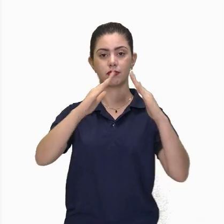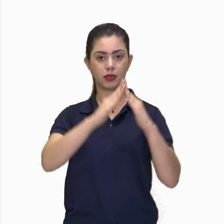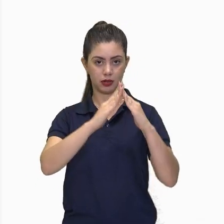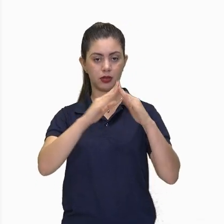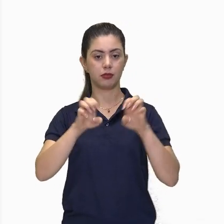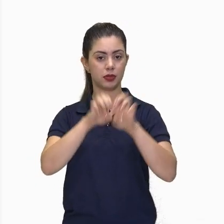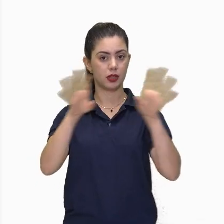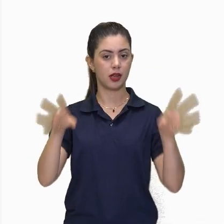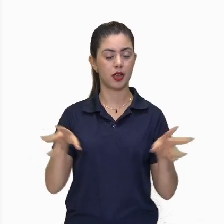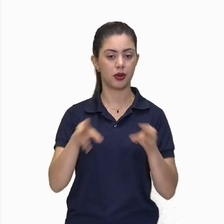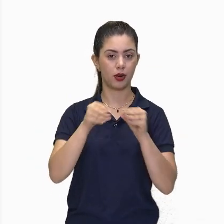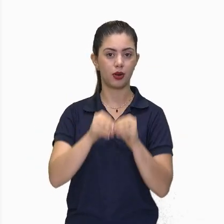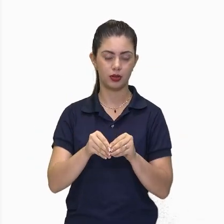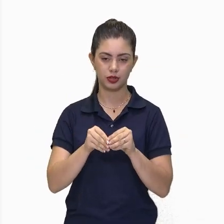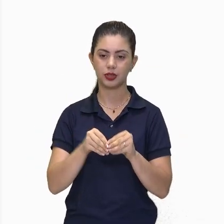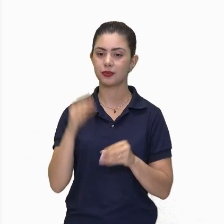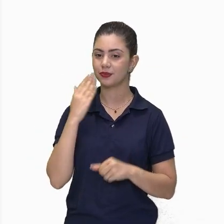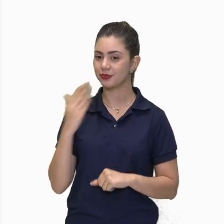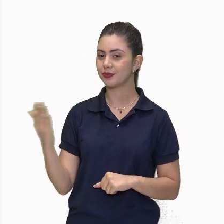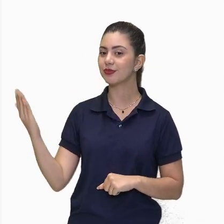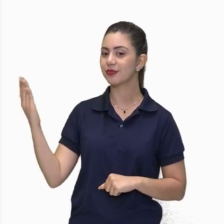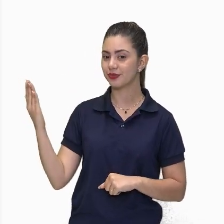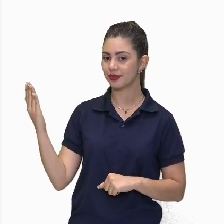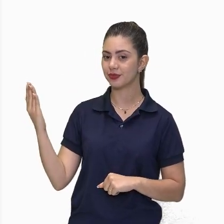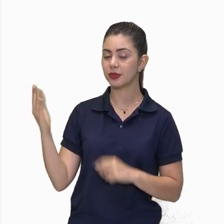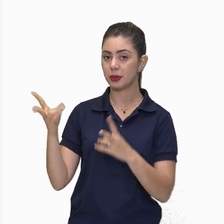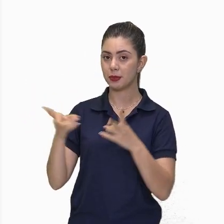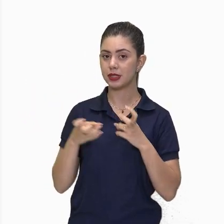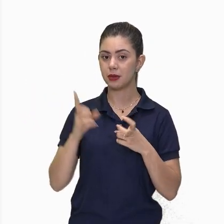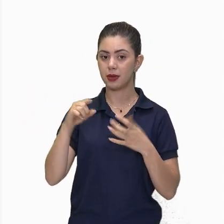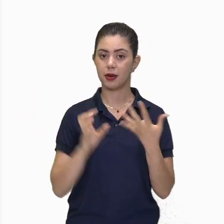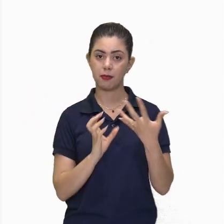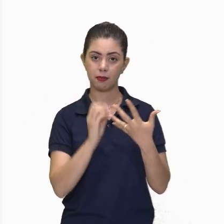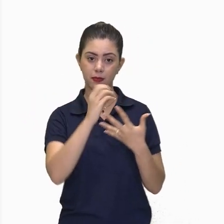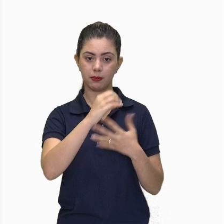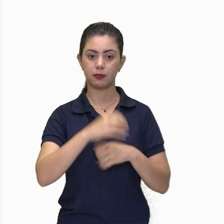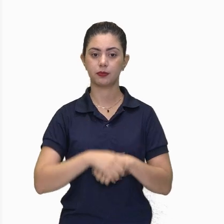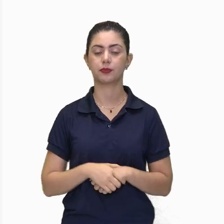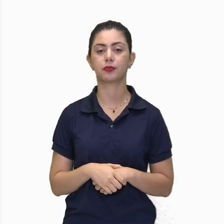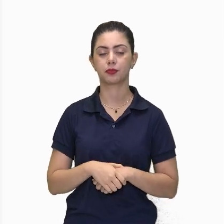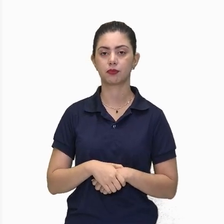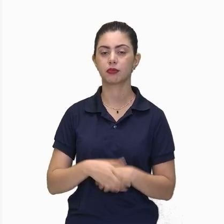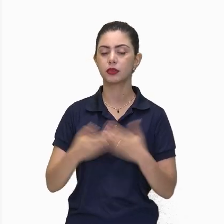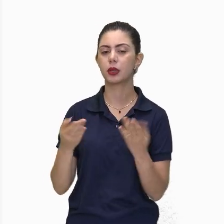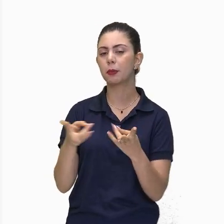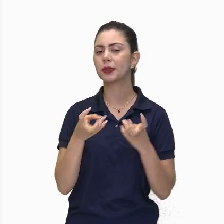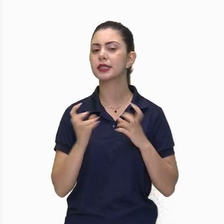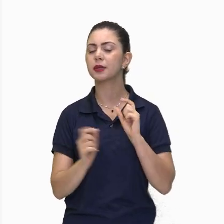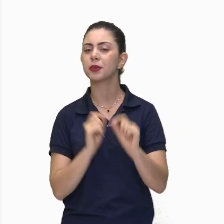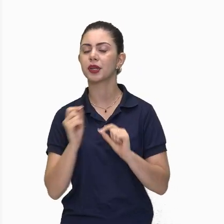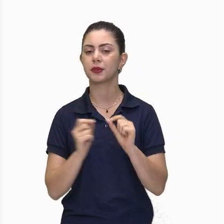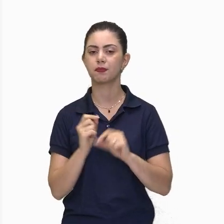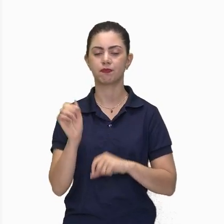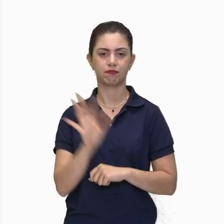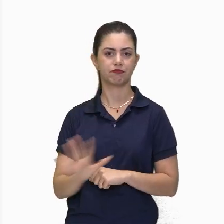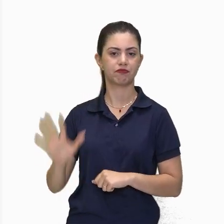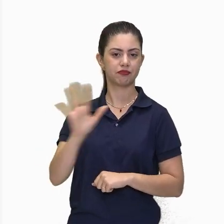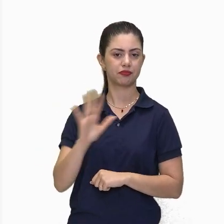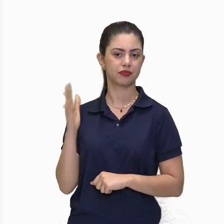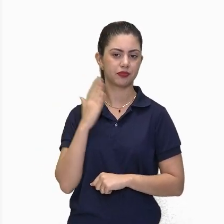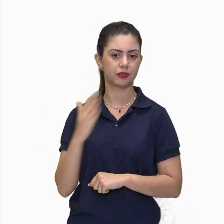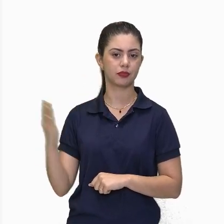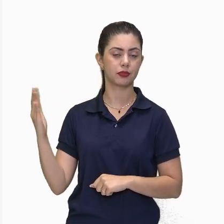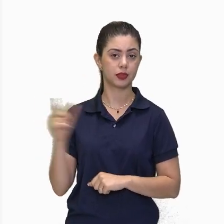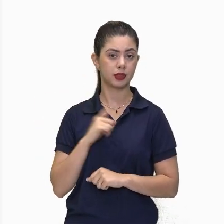ecológica, né, onde a gente observa a cadeia alimentar. Tá, então, o que a gente observa aqui nessa imagem?